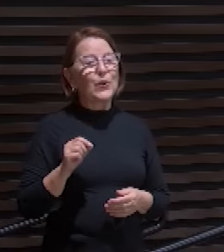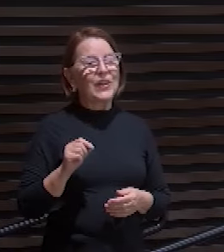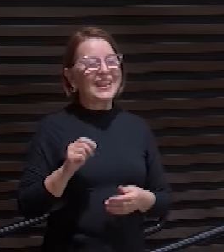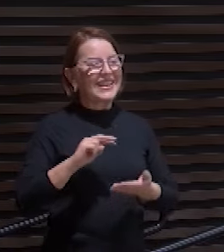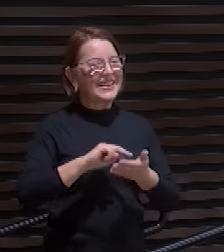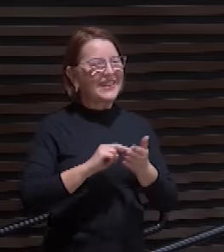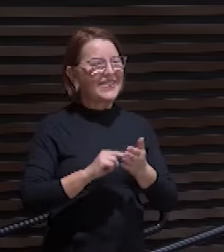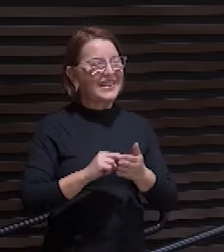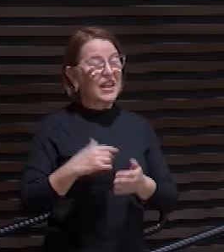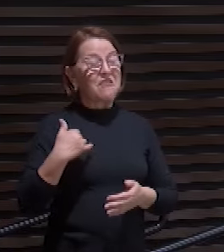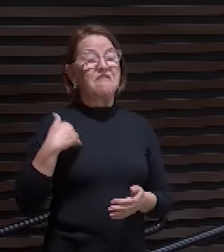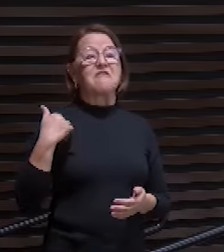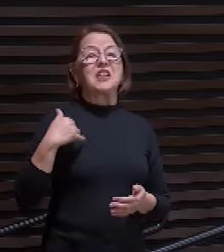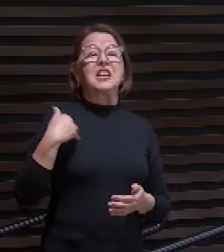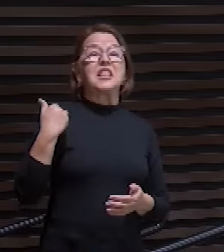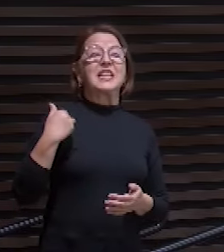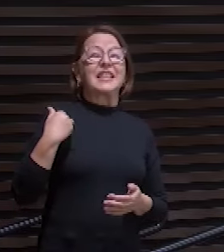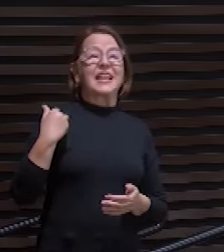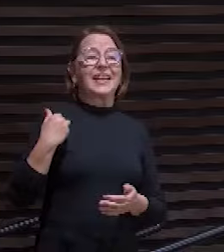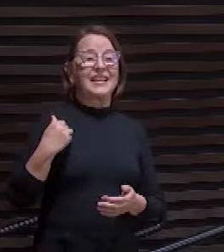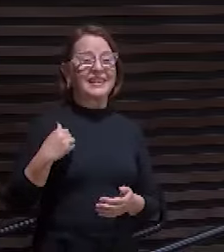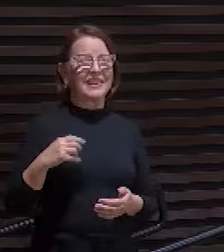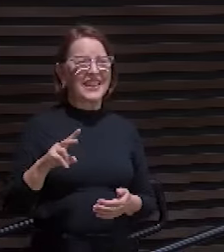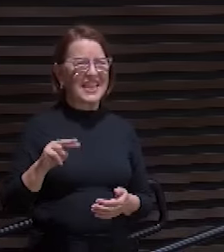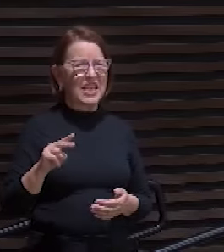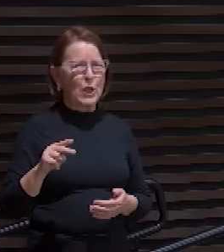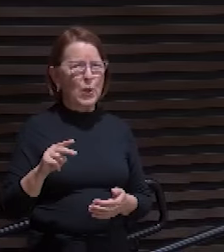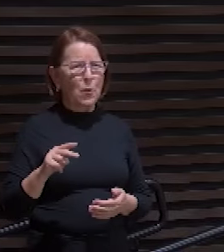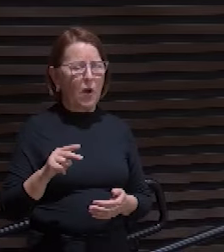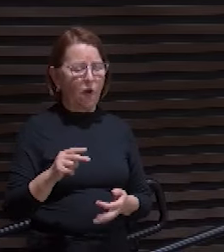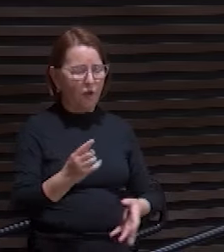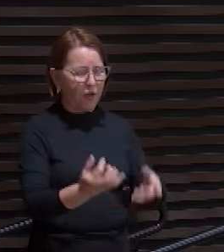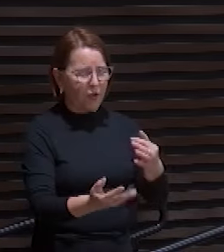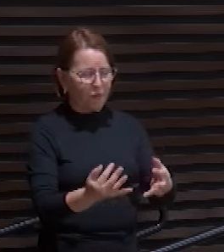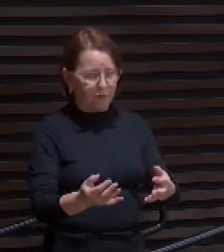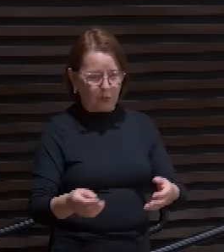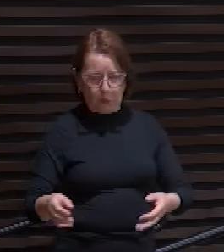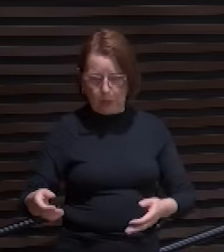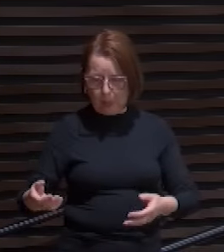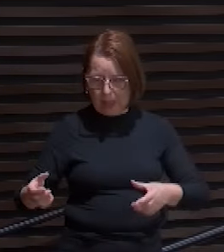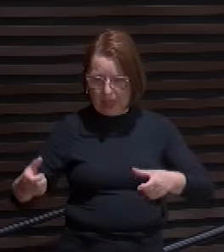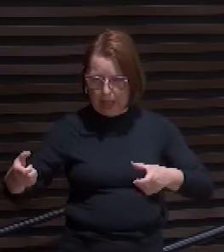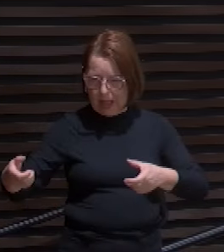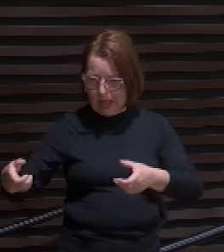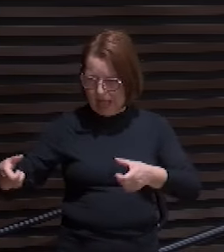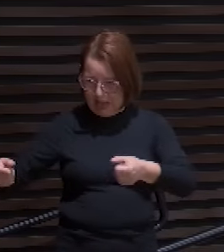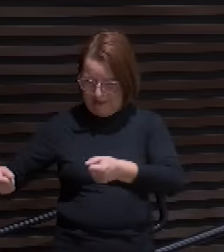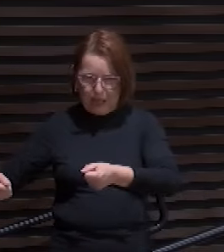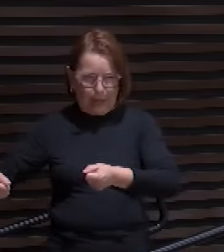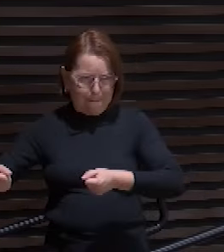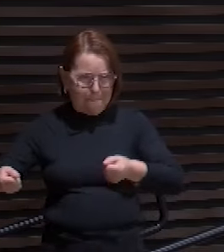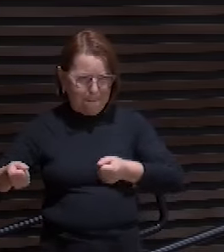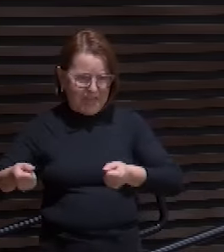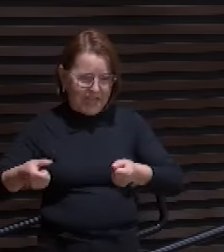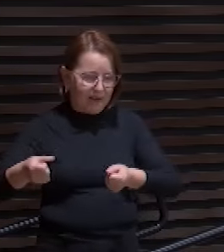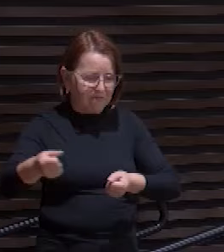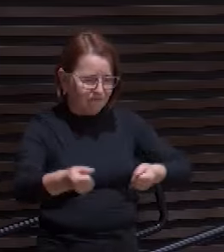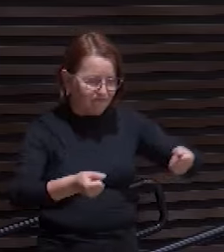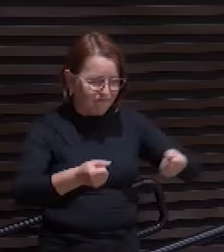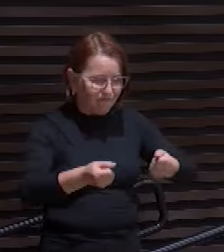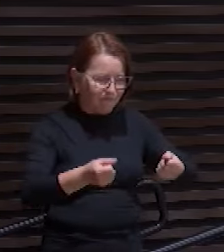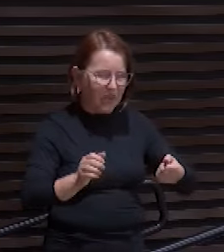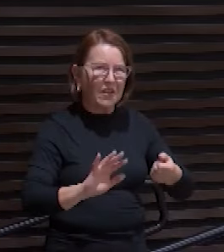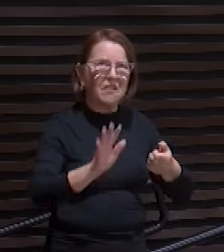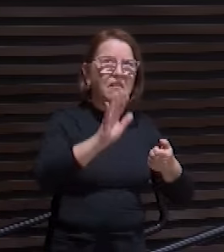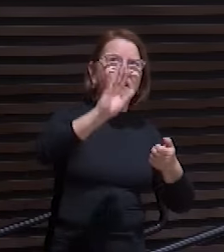Glenn disse aqui uma vez. A hora que tiver uma fogueira lá, pega uma peneira e começa a peneirar fumaça. E aí você fala para mim quanto de